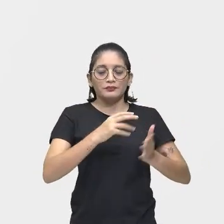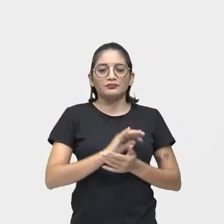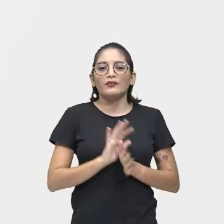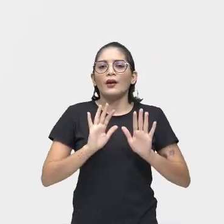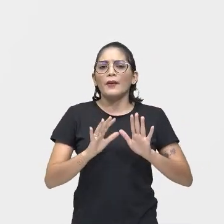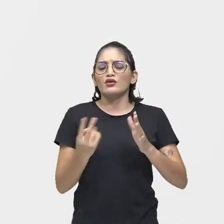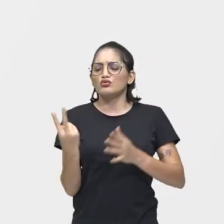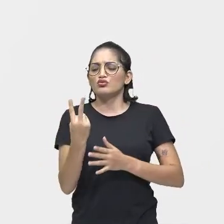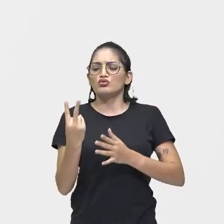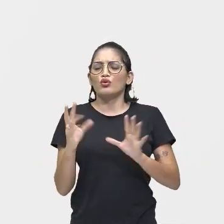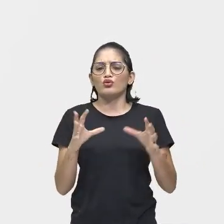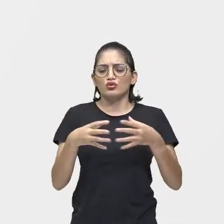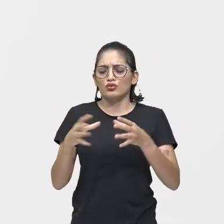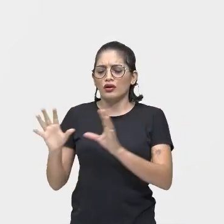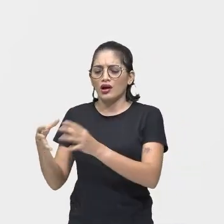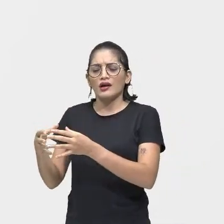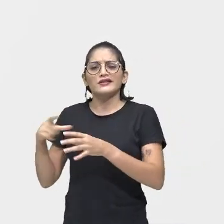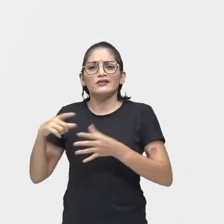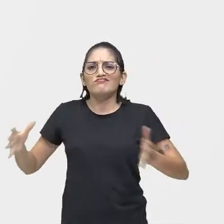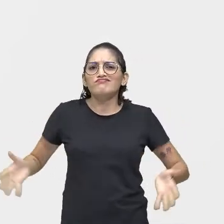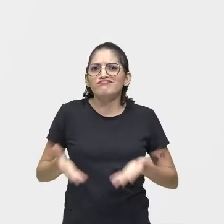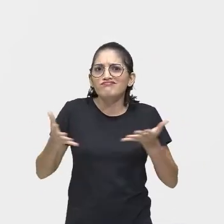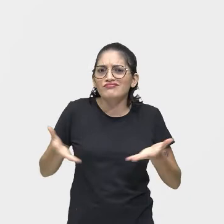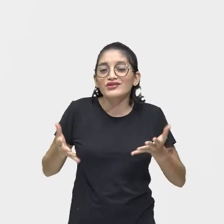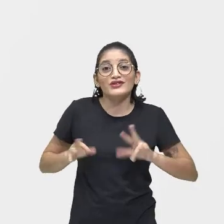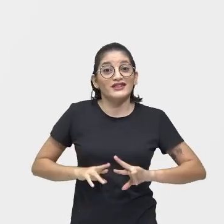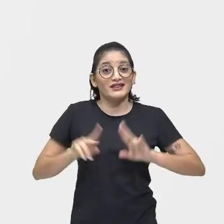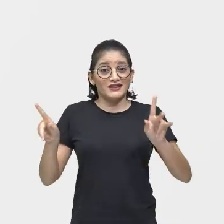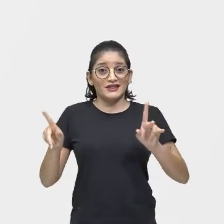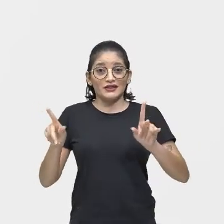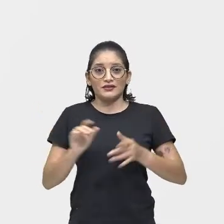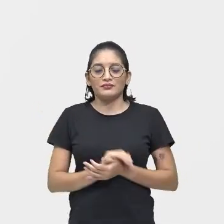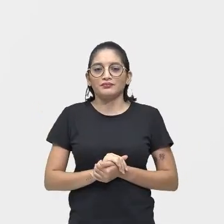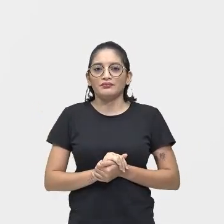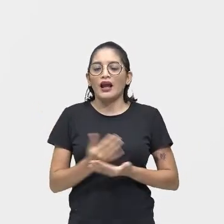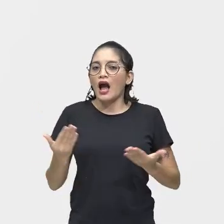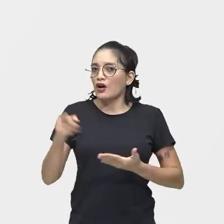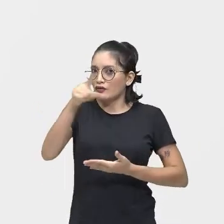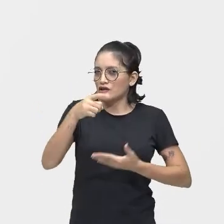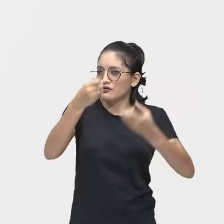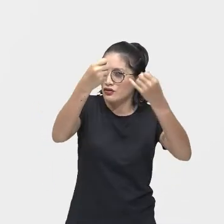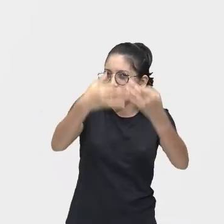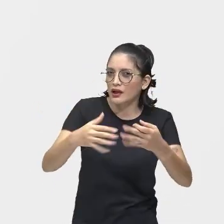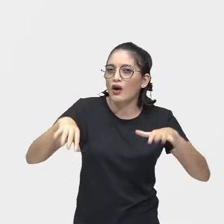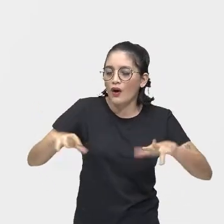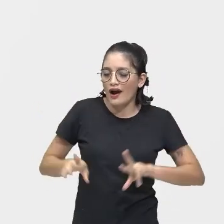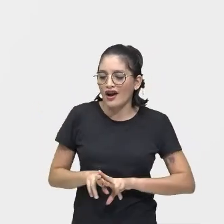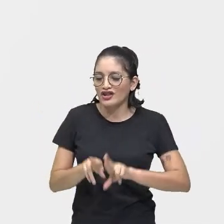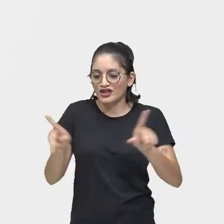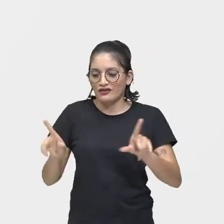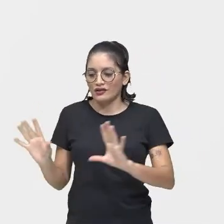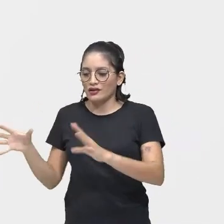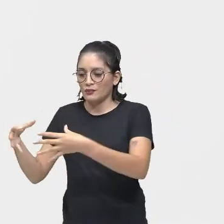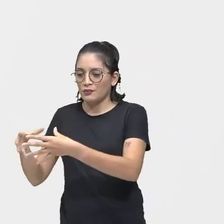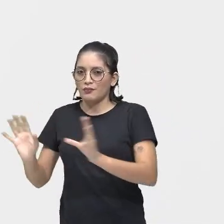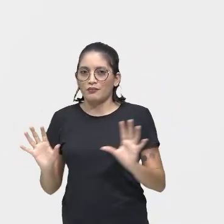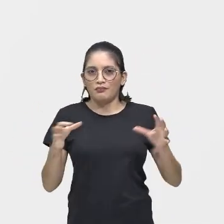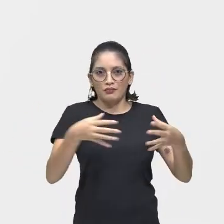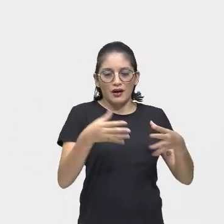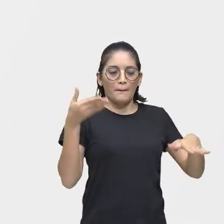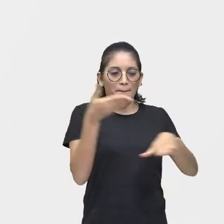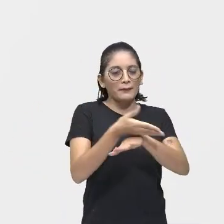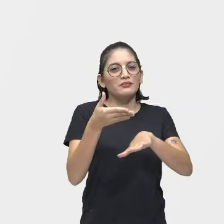ambos os grupos tinham motivações diferentes. Diferencia as maneiras como os bandeirantes jesuítas atuaram